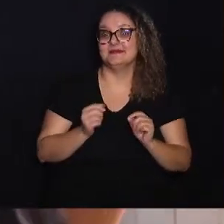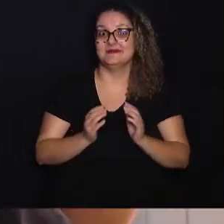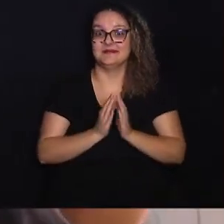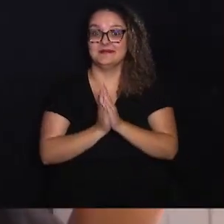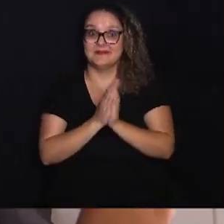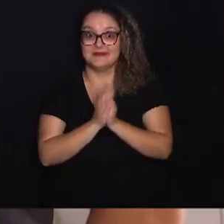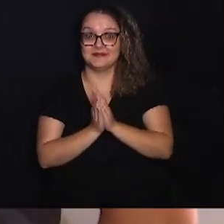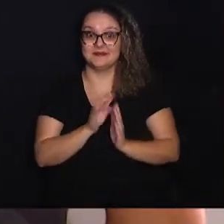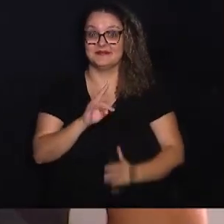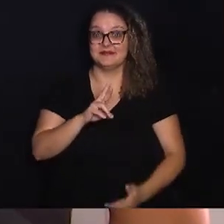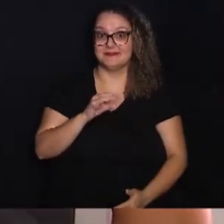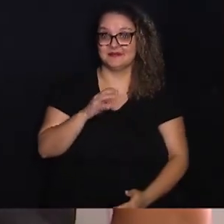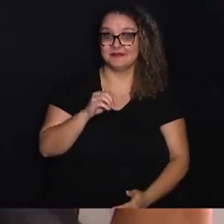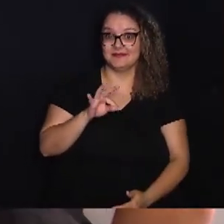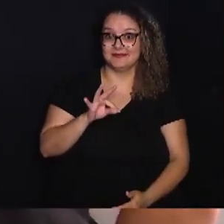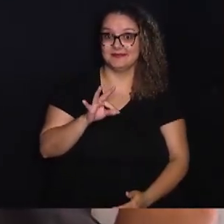tricô.